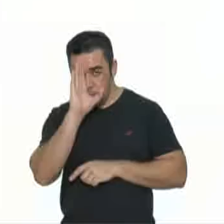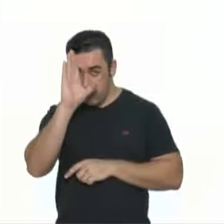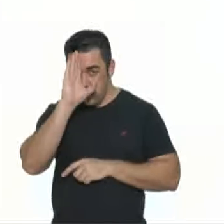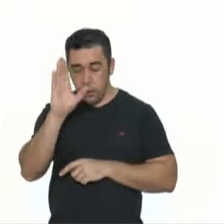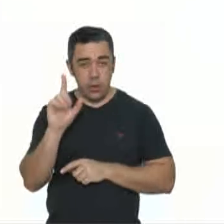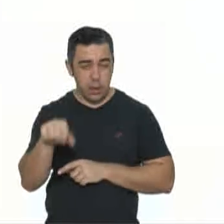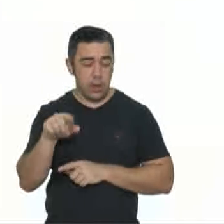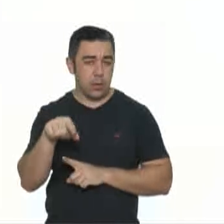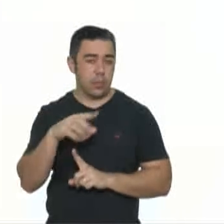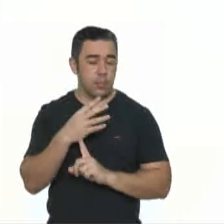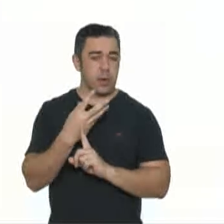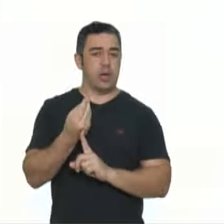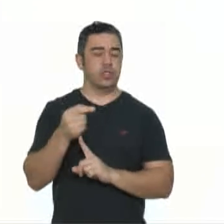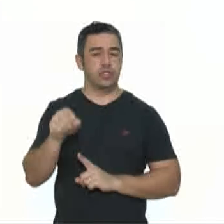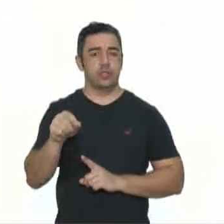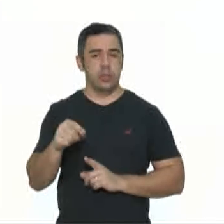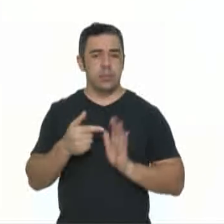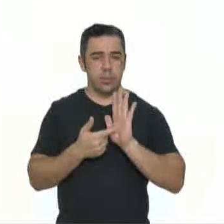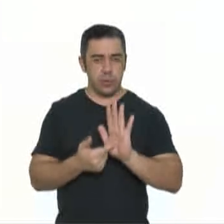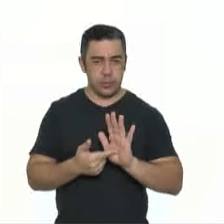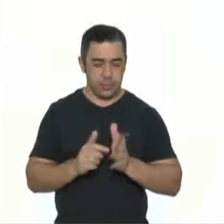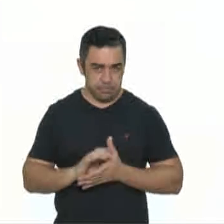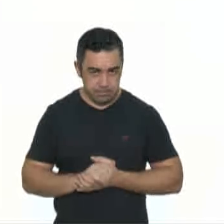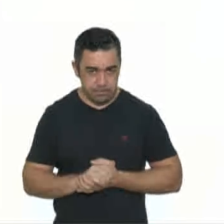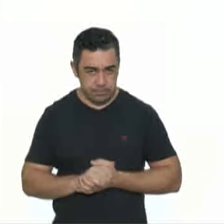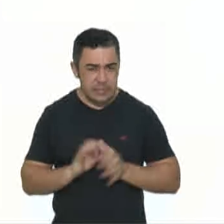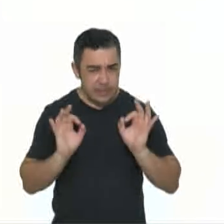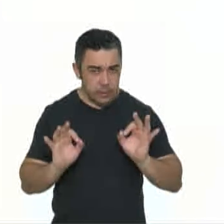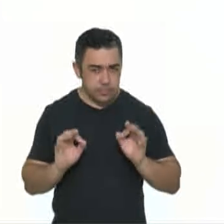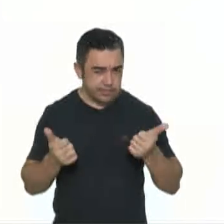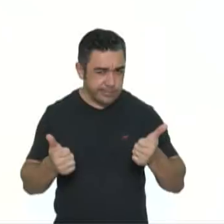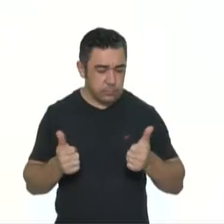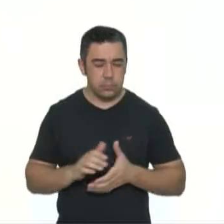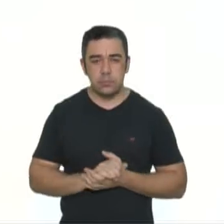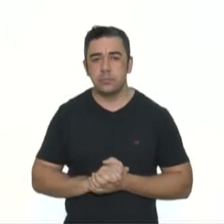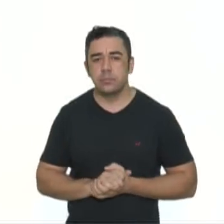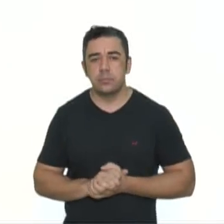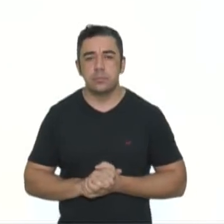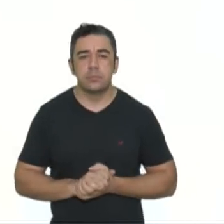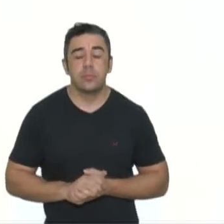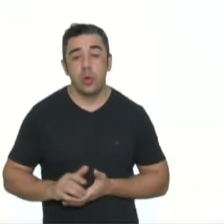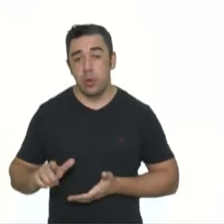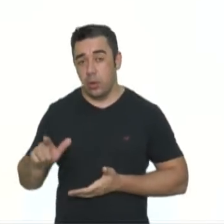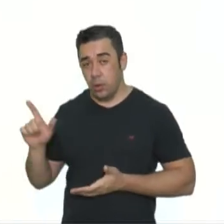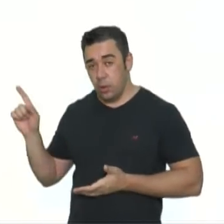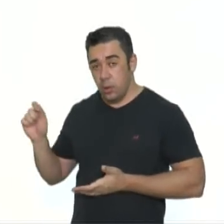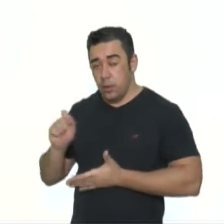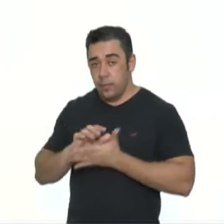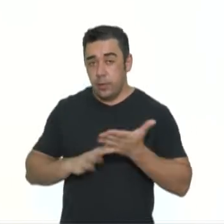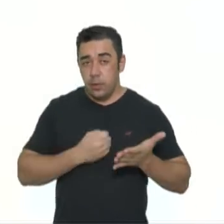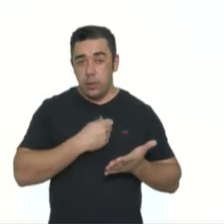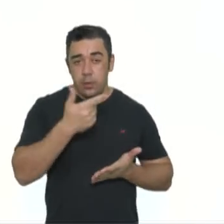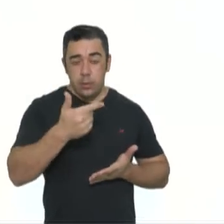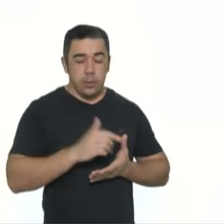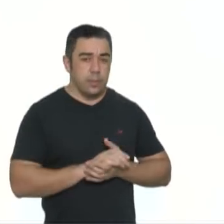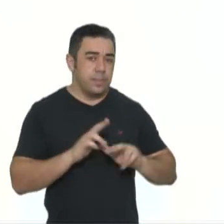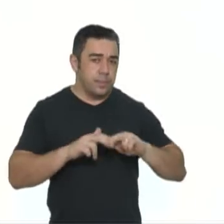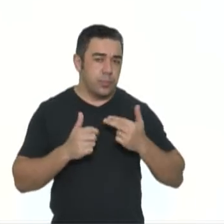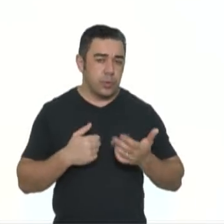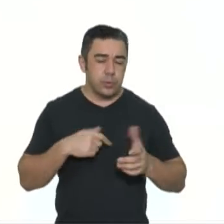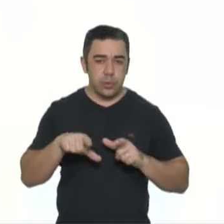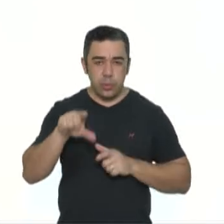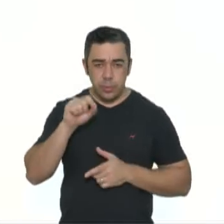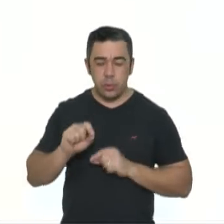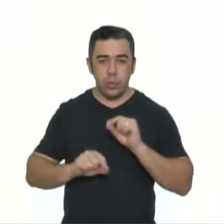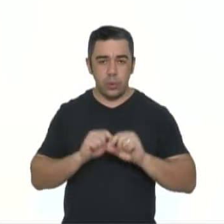para enfatizar a representação artística, certo? Vamos lá, atividade 2. Por isso optei